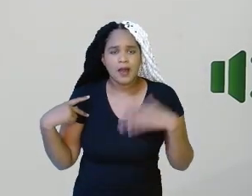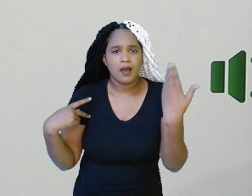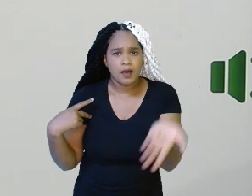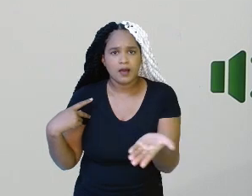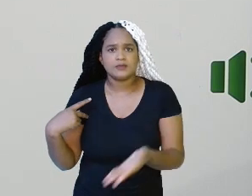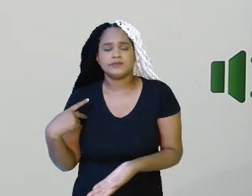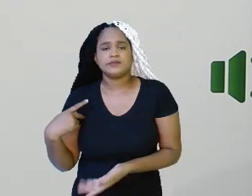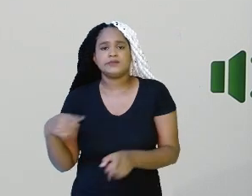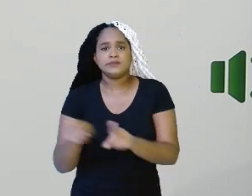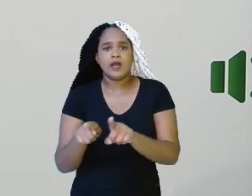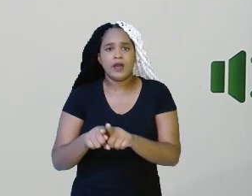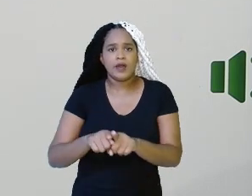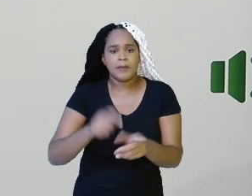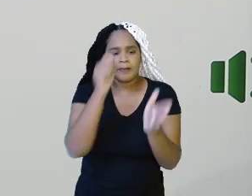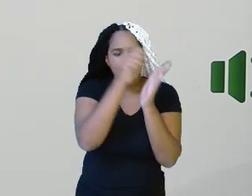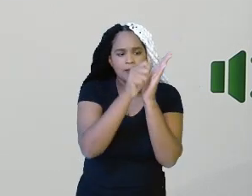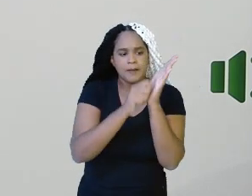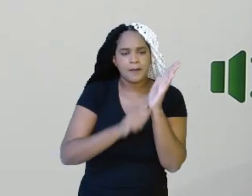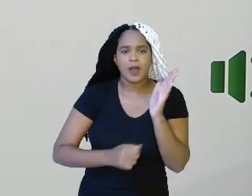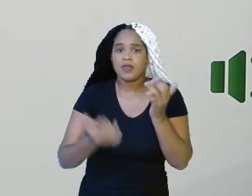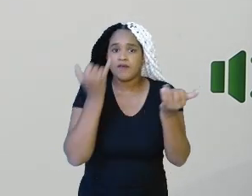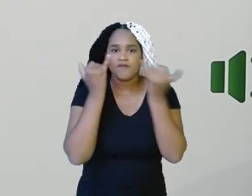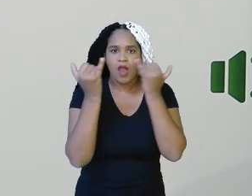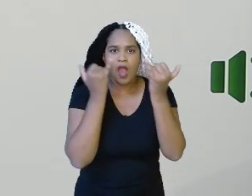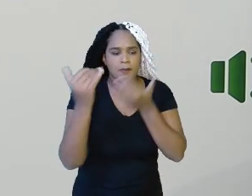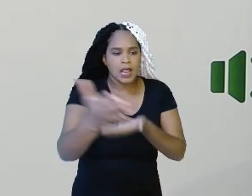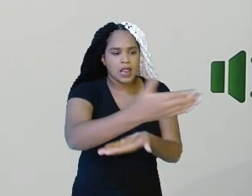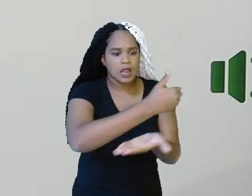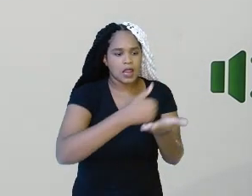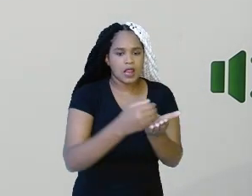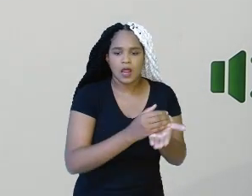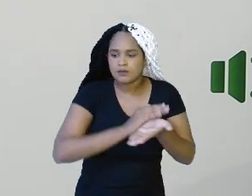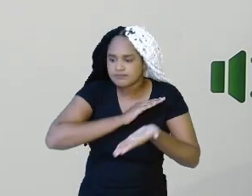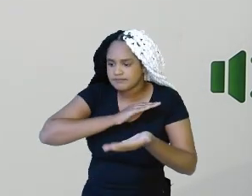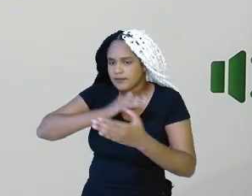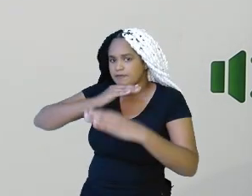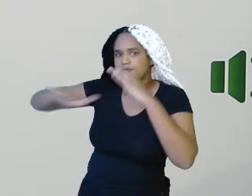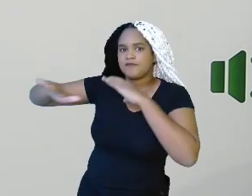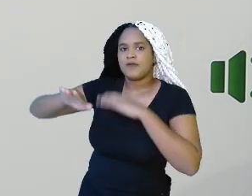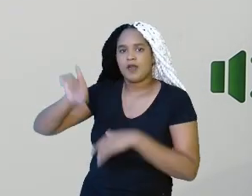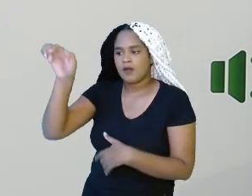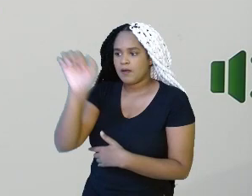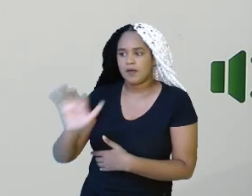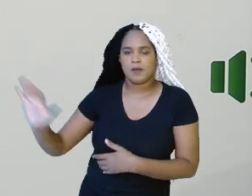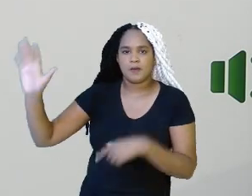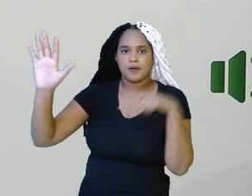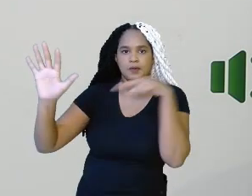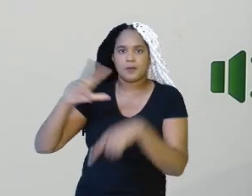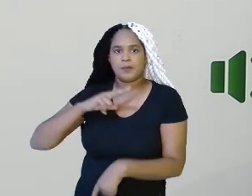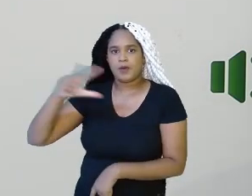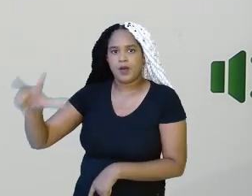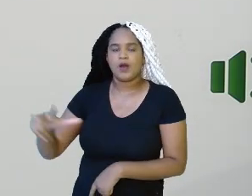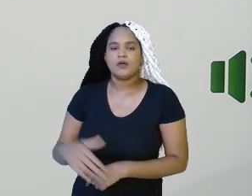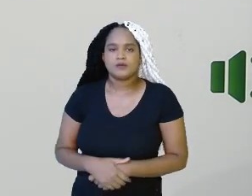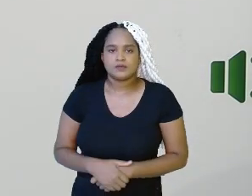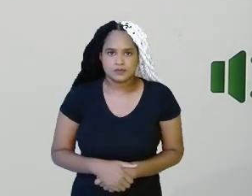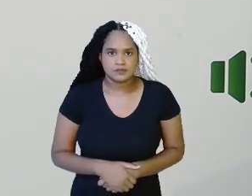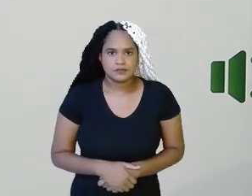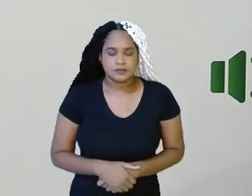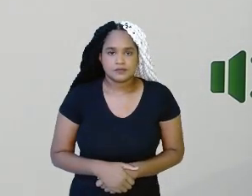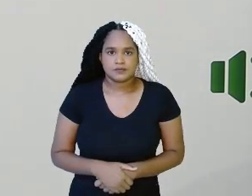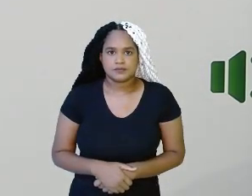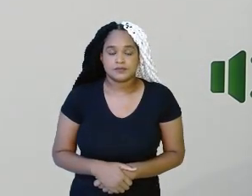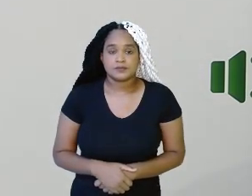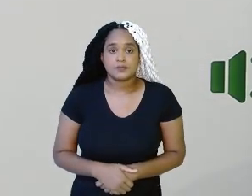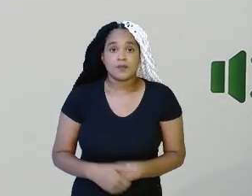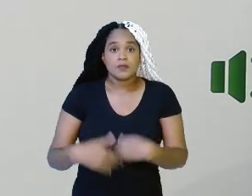também mandaram relatos para Portugal e registravam essas coisas também no Brasil daquela época. Aí a gente segue